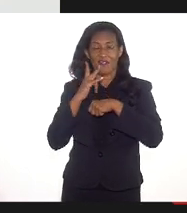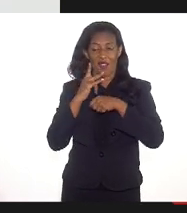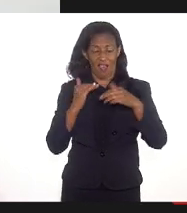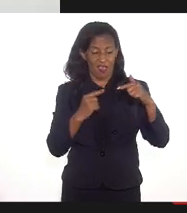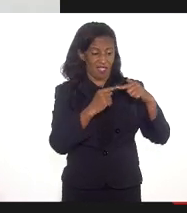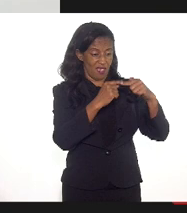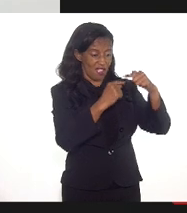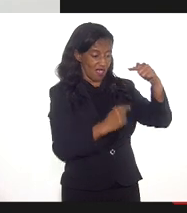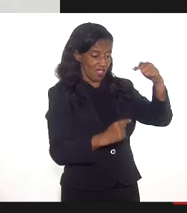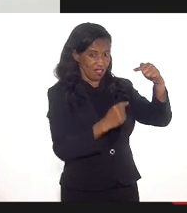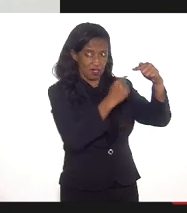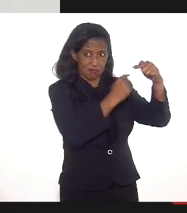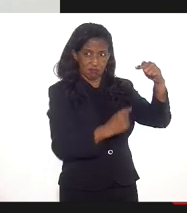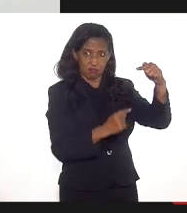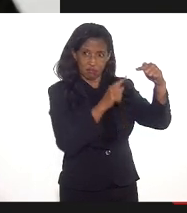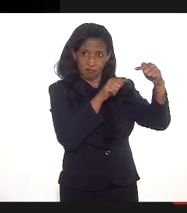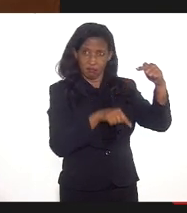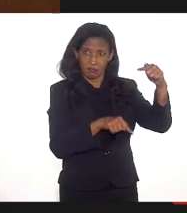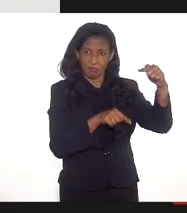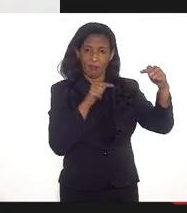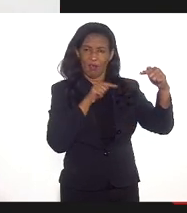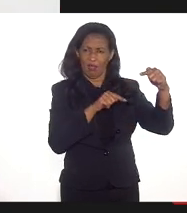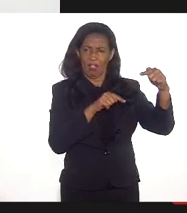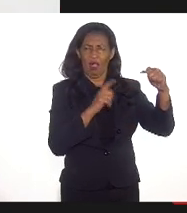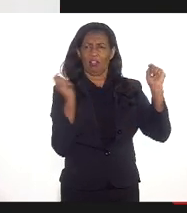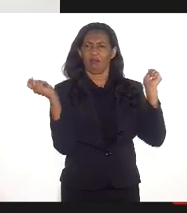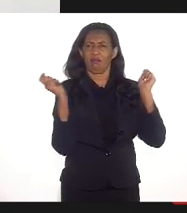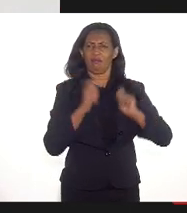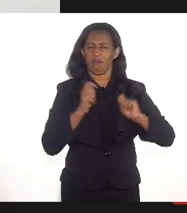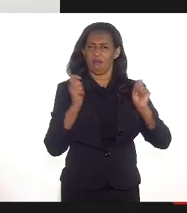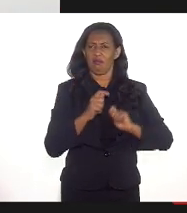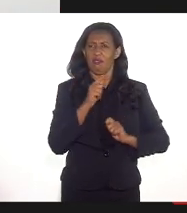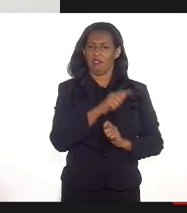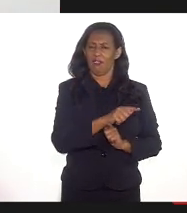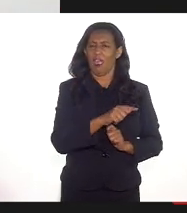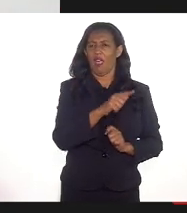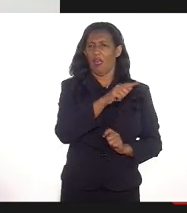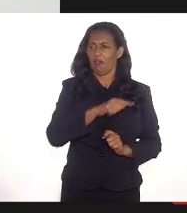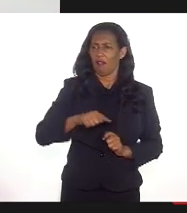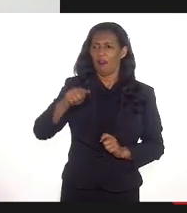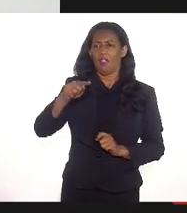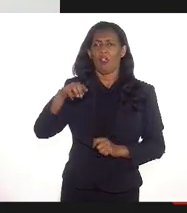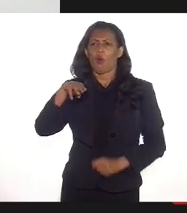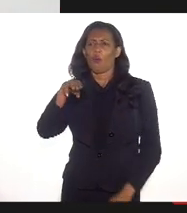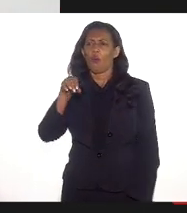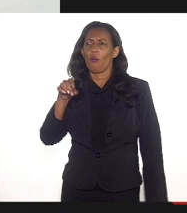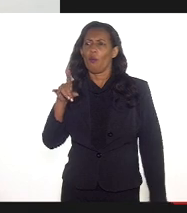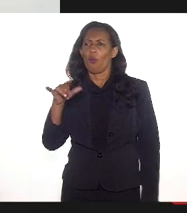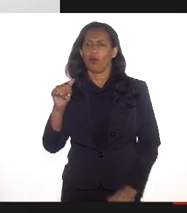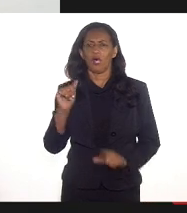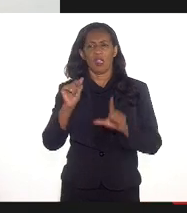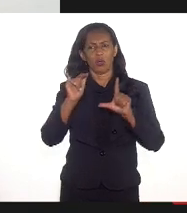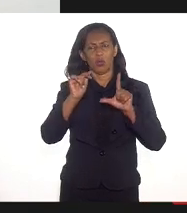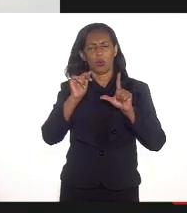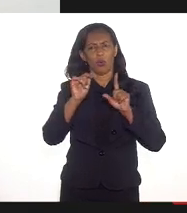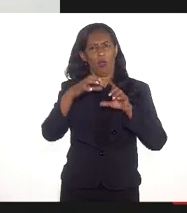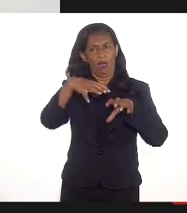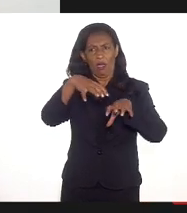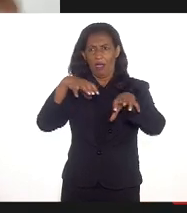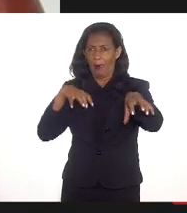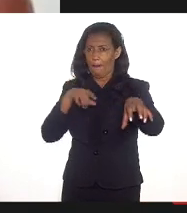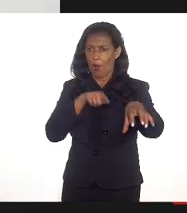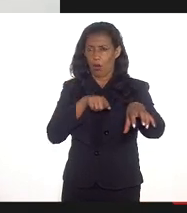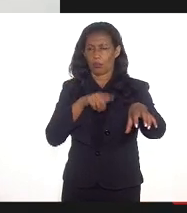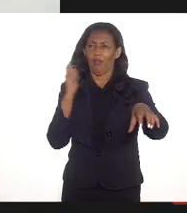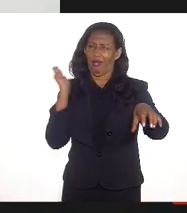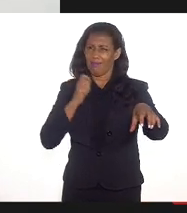consegue dar equivalência através de um determinado modelo remoto, mas essa parte não. Então,